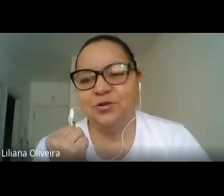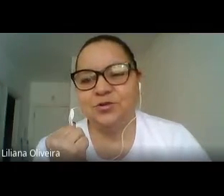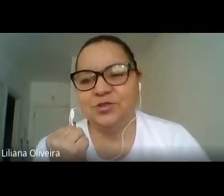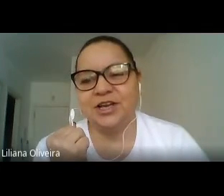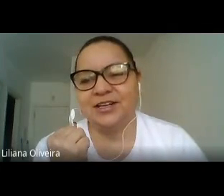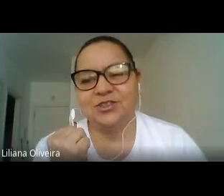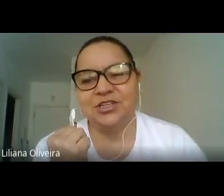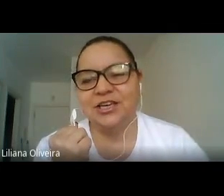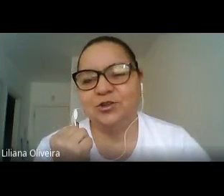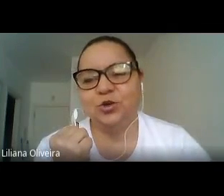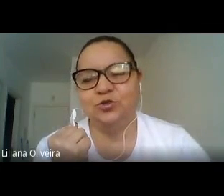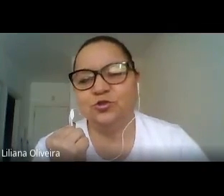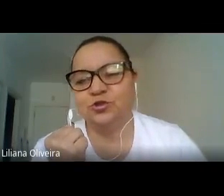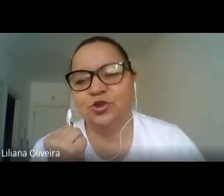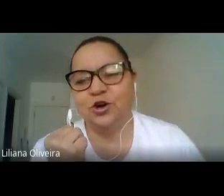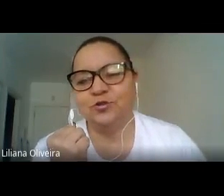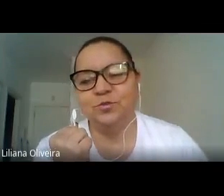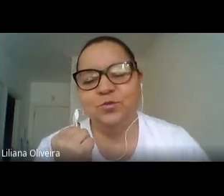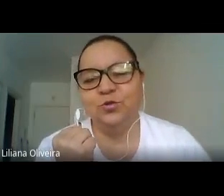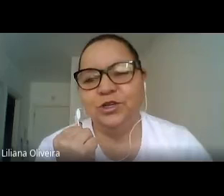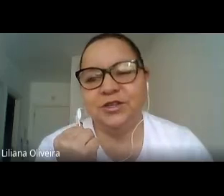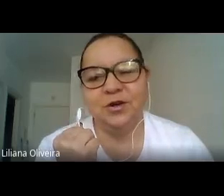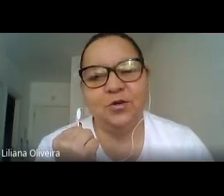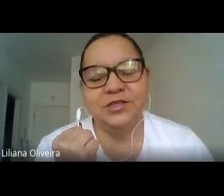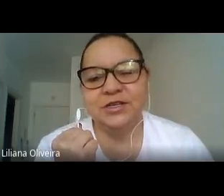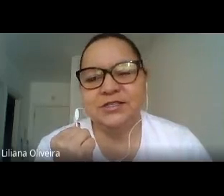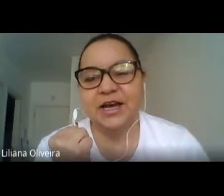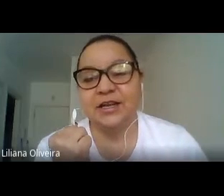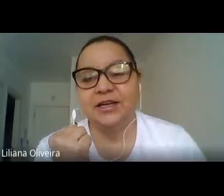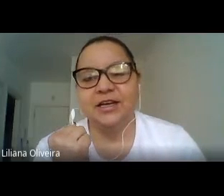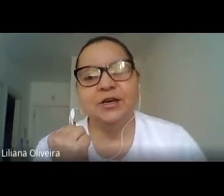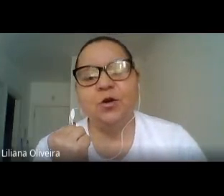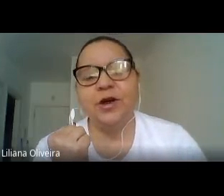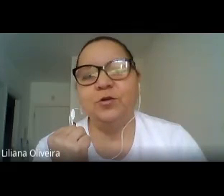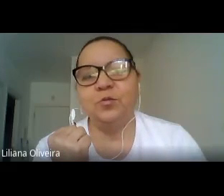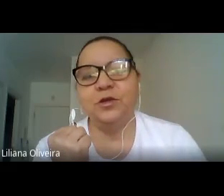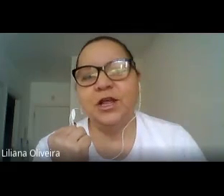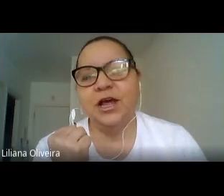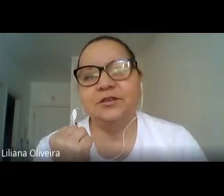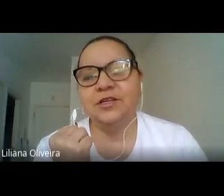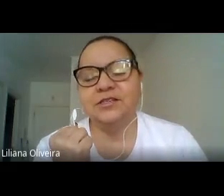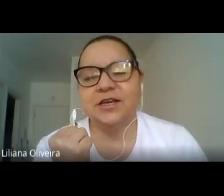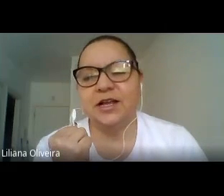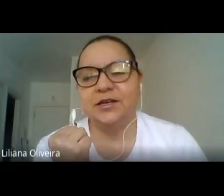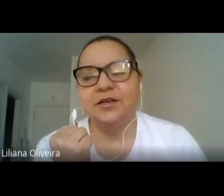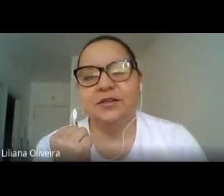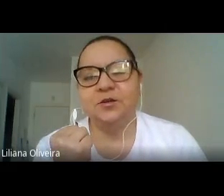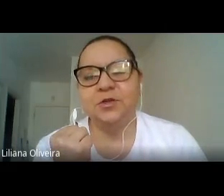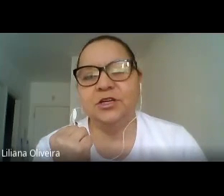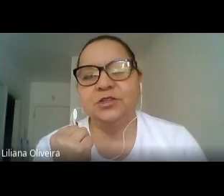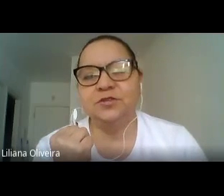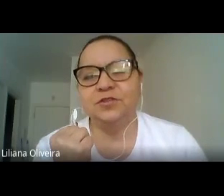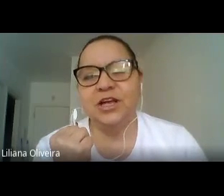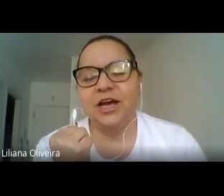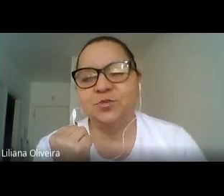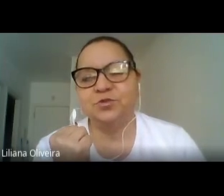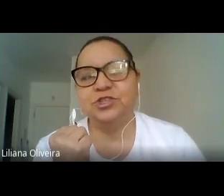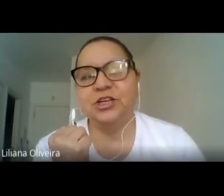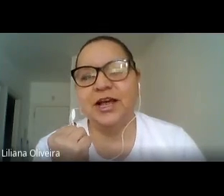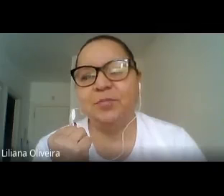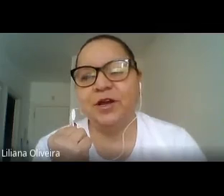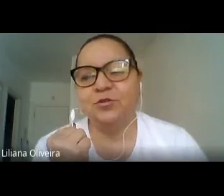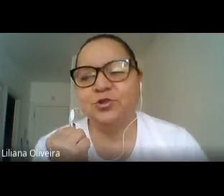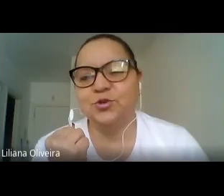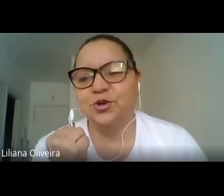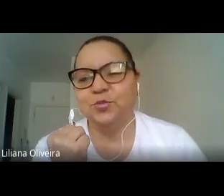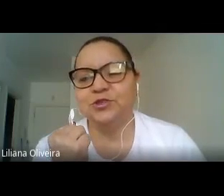de recursos, ela tinha todos os jogos, muita coisa na sala. Qual era o combinado da sala? Terminando a atividade, podia